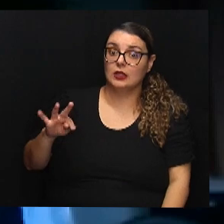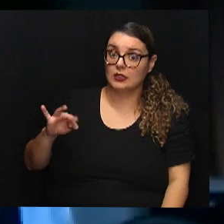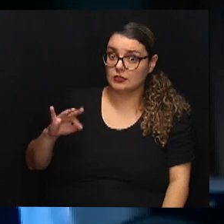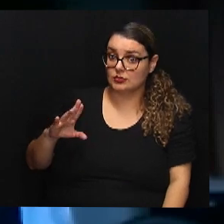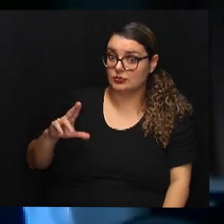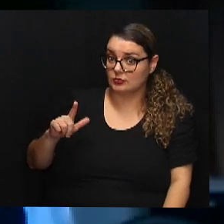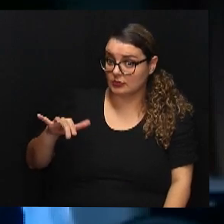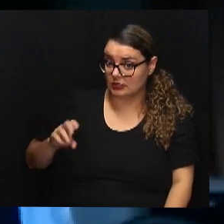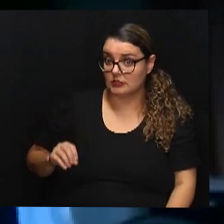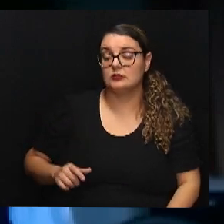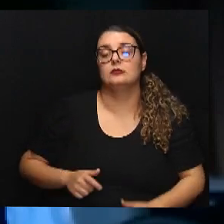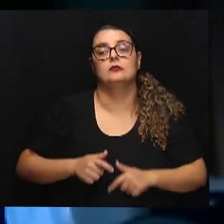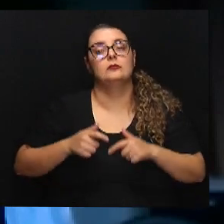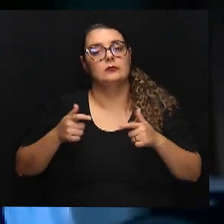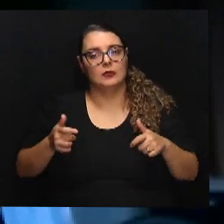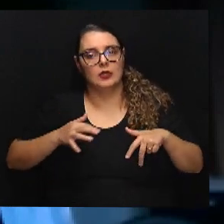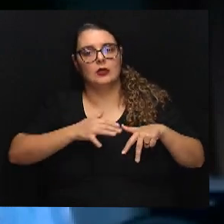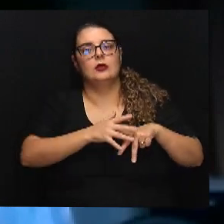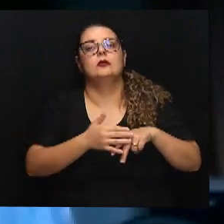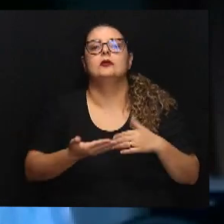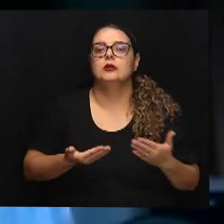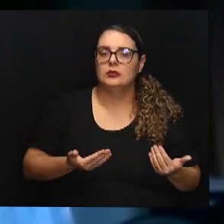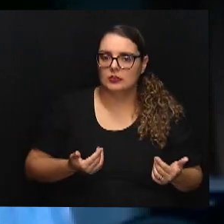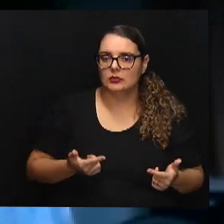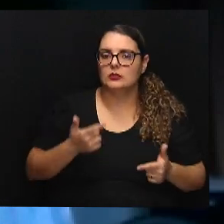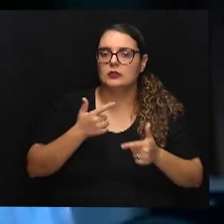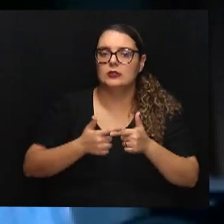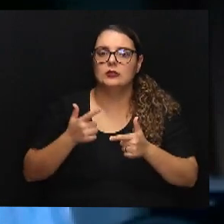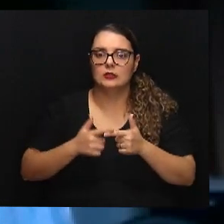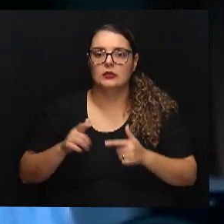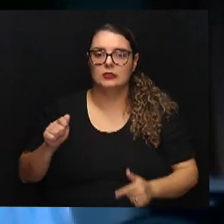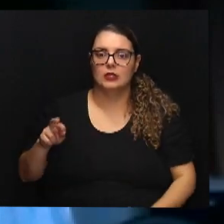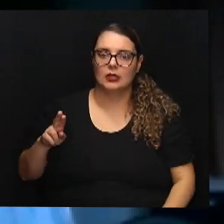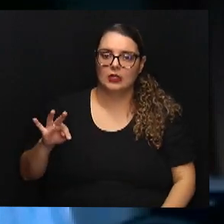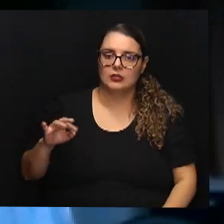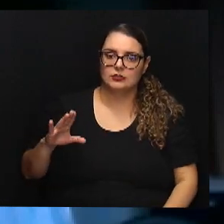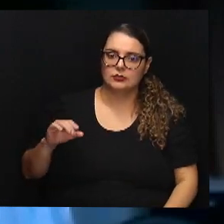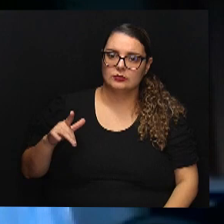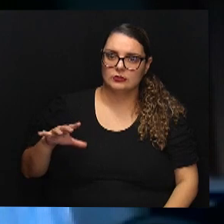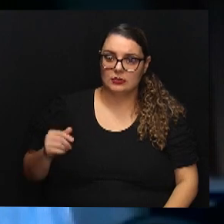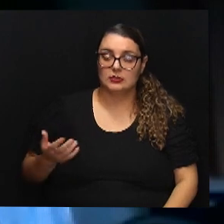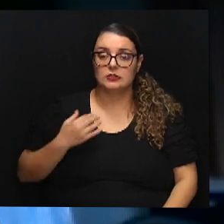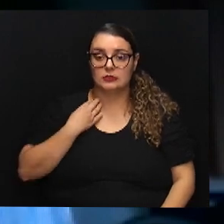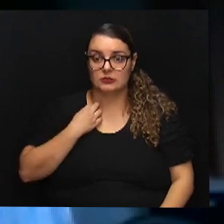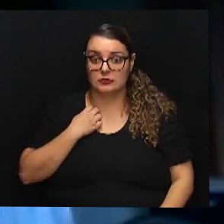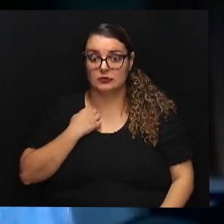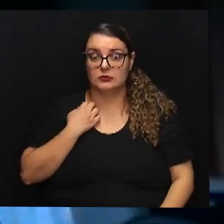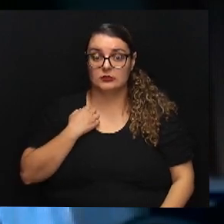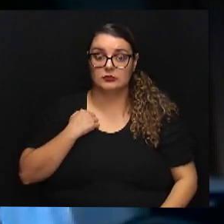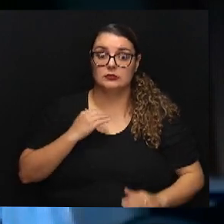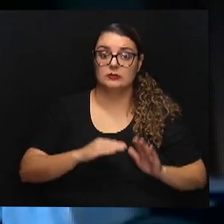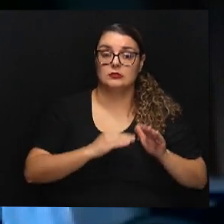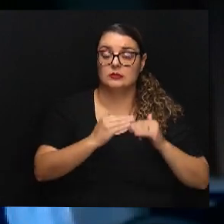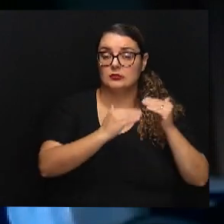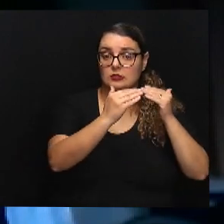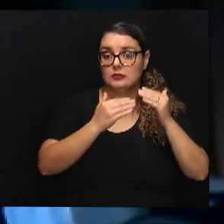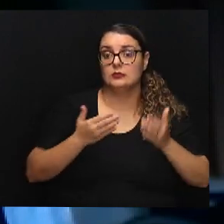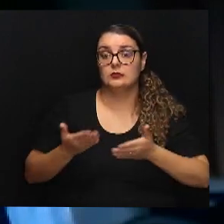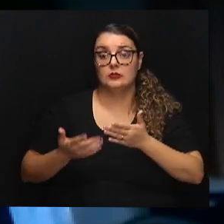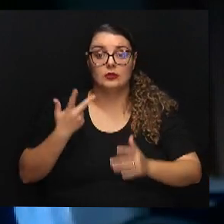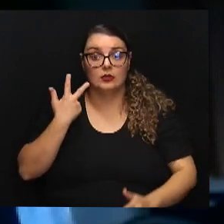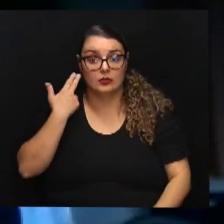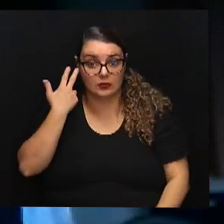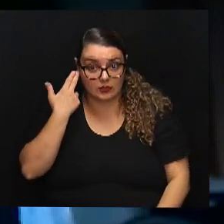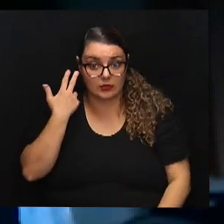mas esses problemas da articulação, cada vez mais pacientes mais jovens estão tendo problemas na articulação, né?